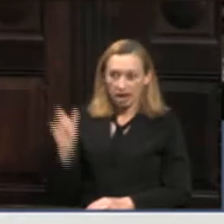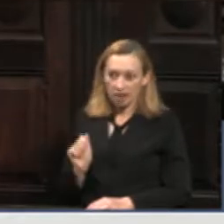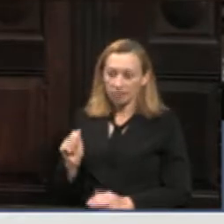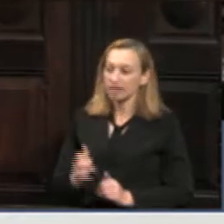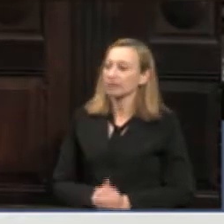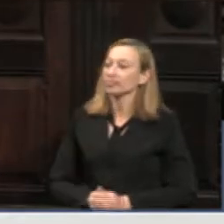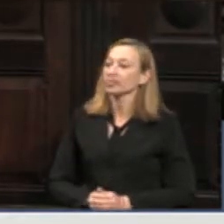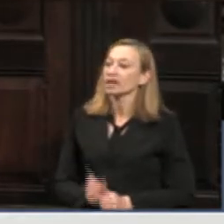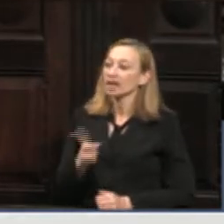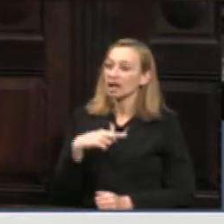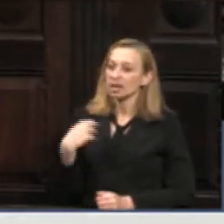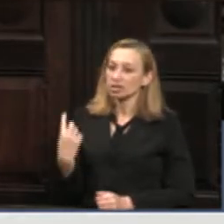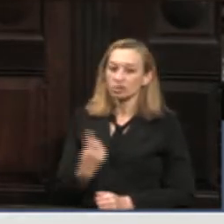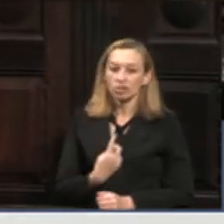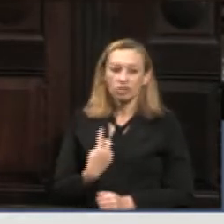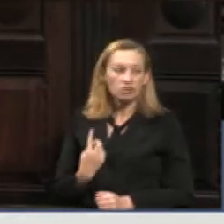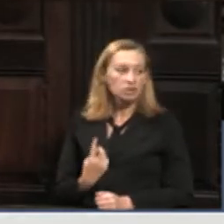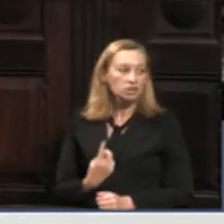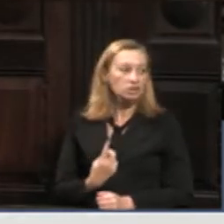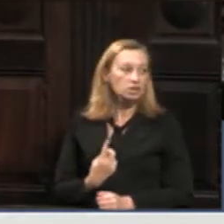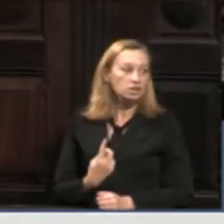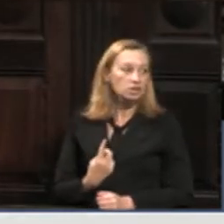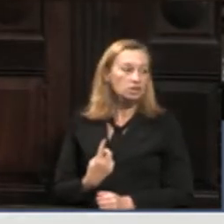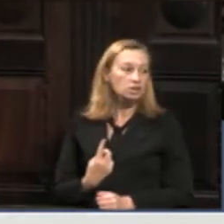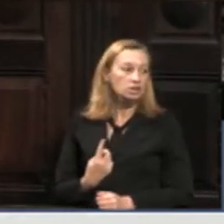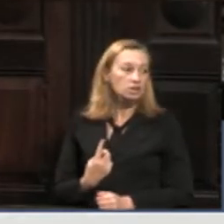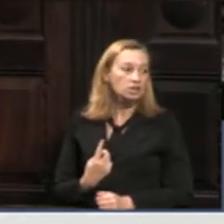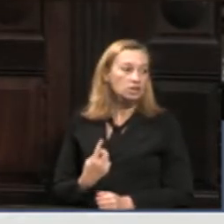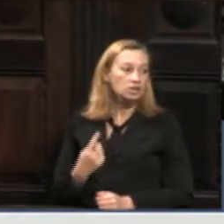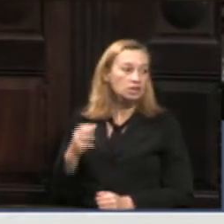Aparecida é a padroeira do Brasil.